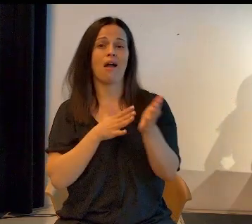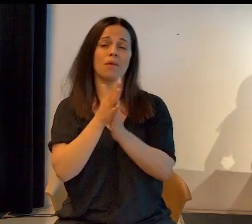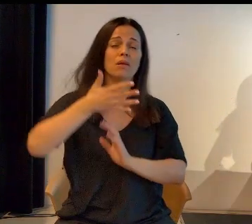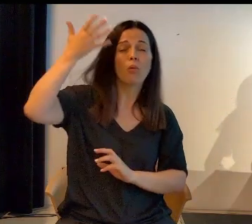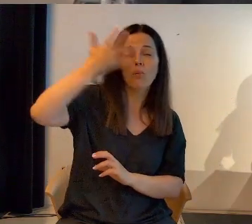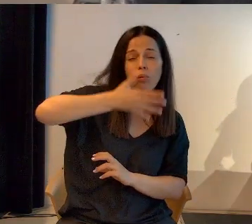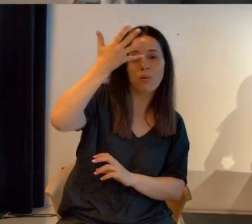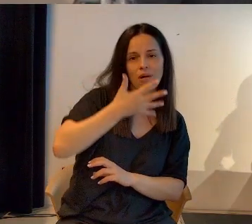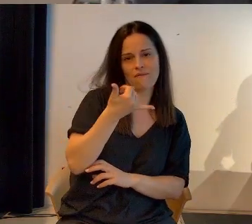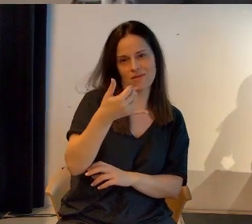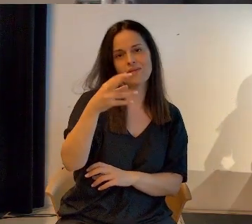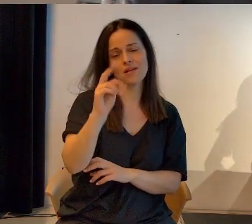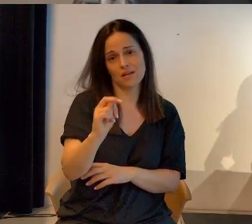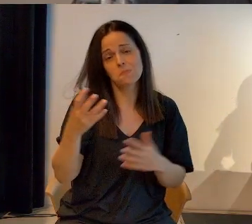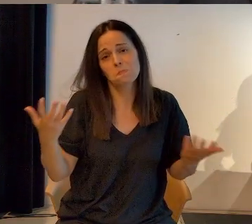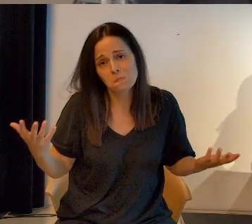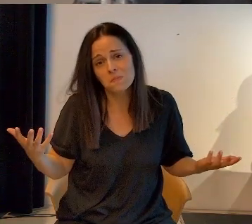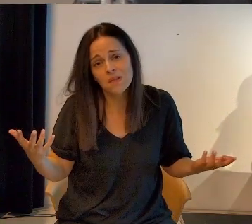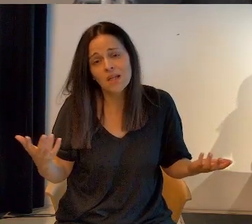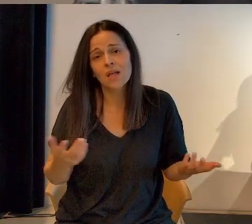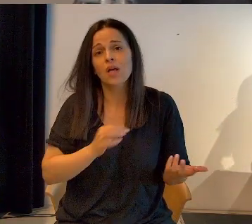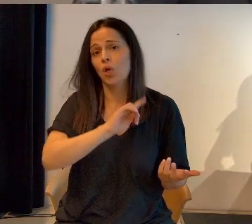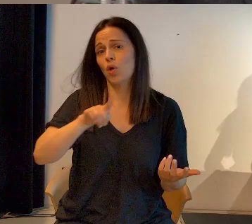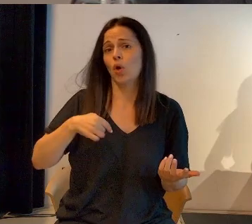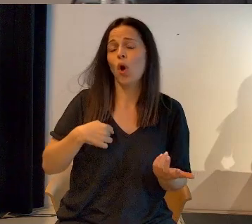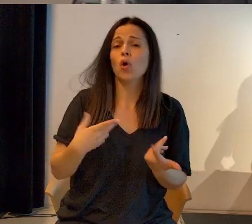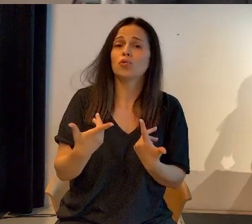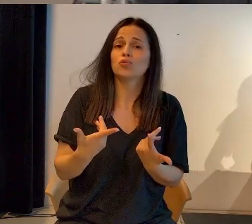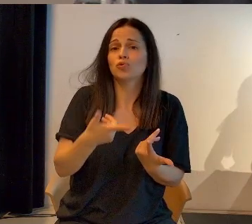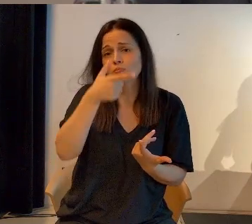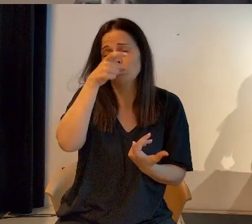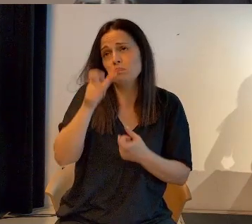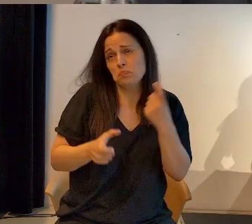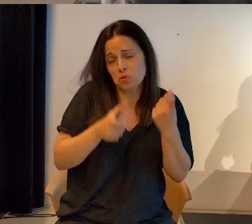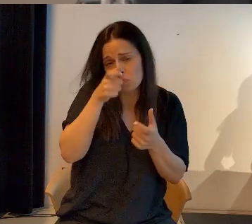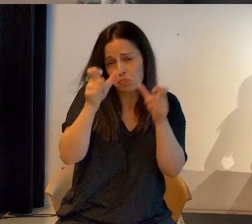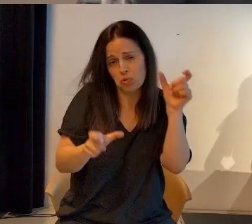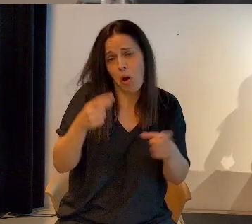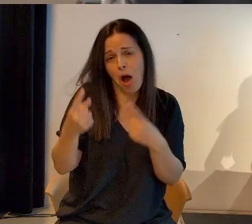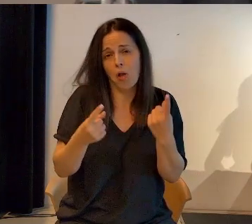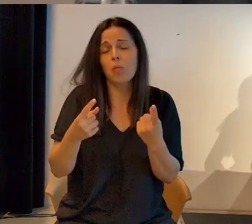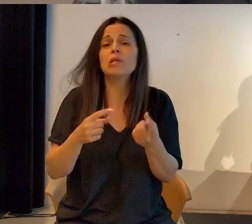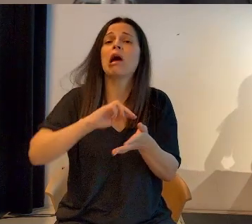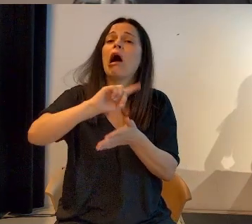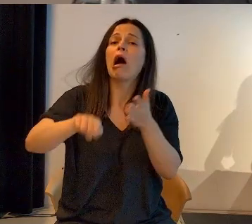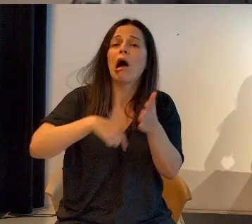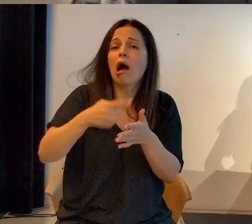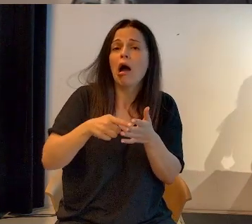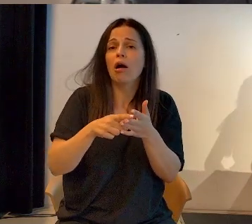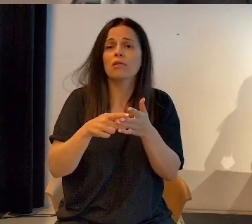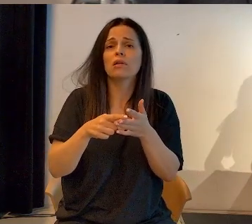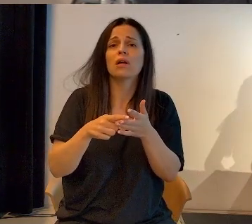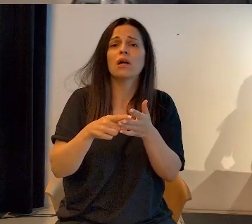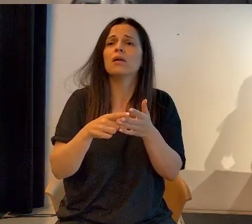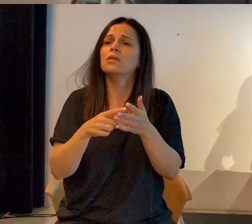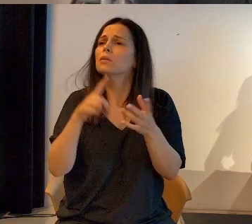dias. Aliás, já começamos a ter pessoas que chegam e que vêm à Águeda à procura de chapéus, e quando